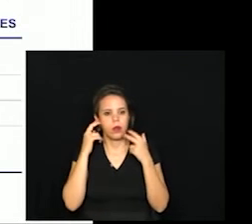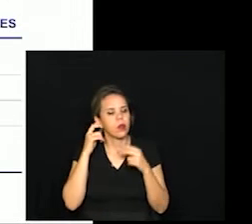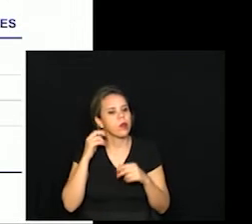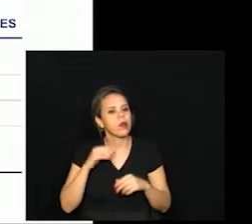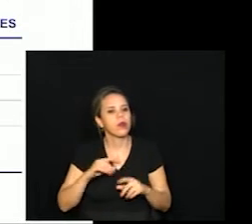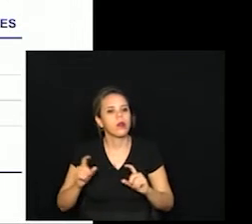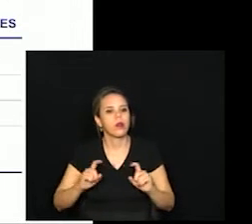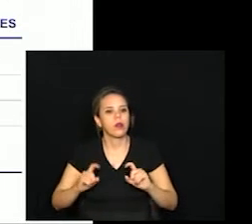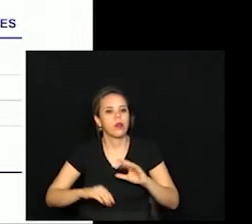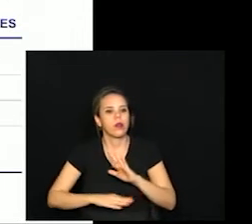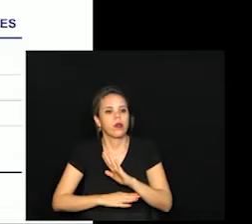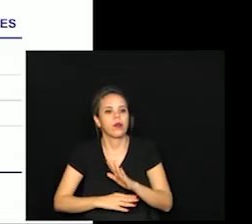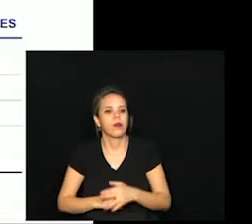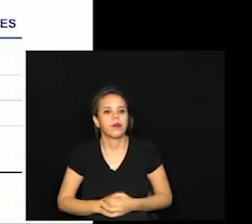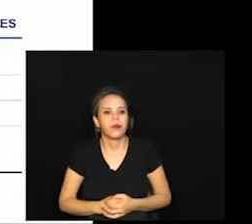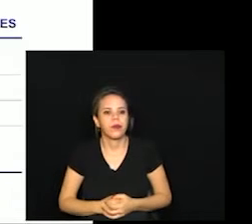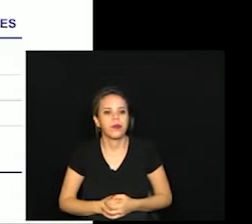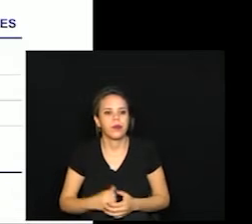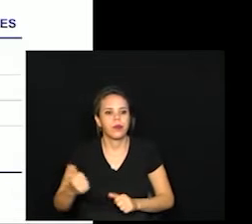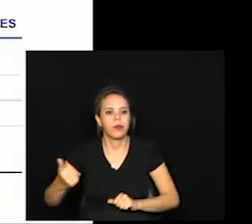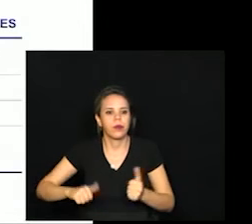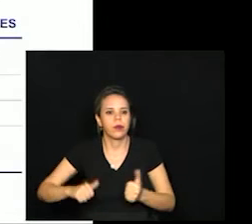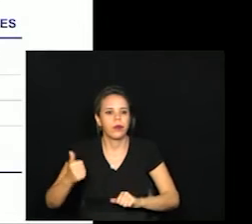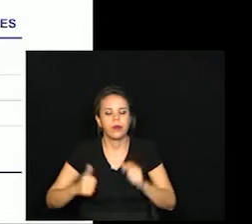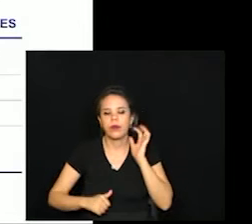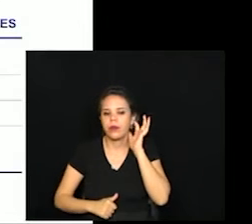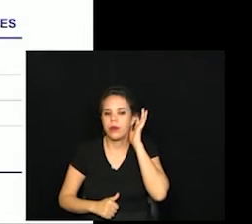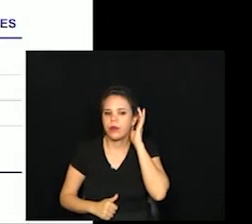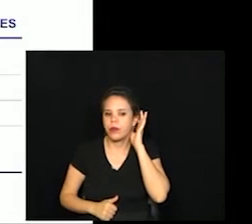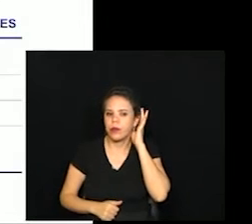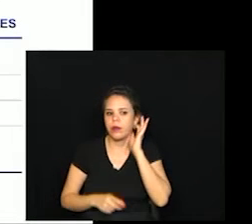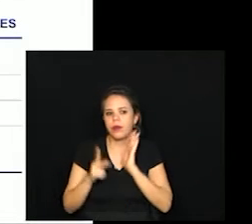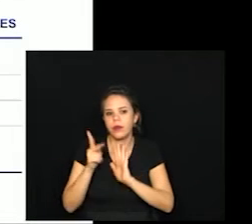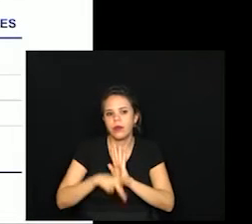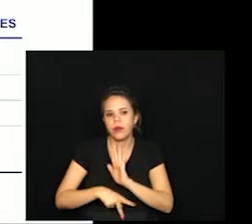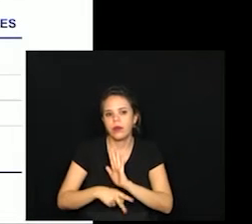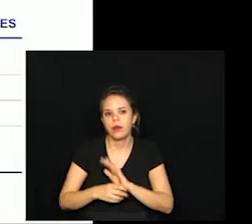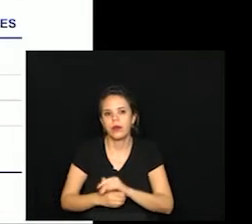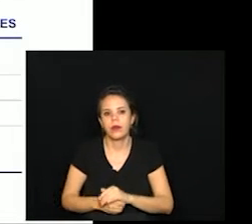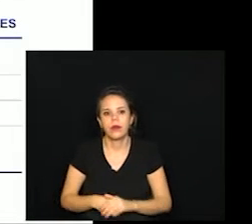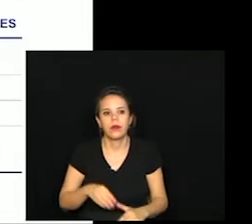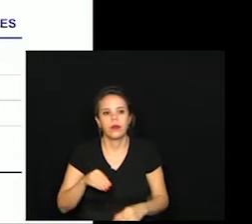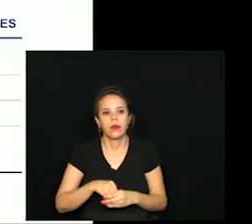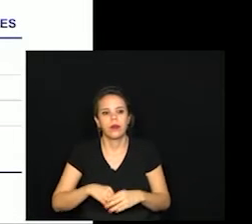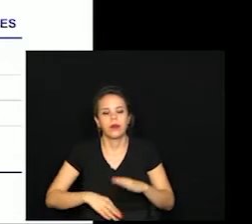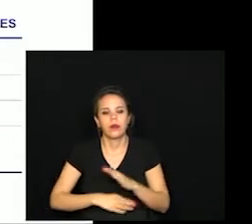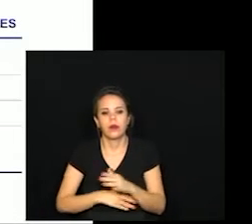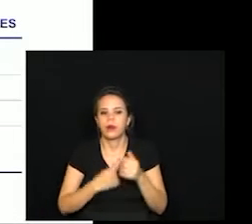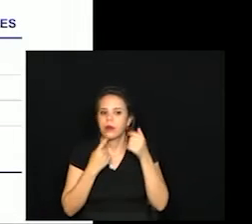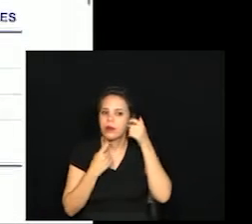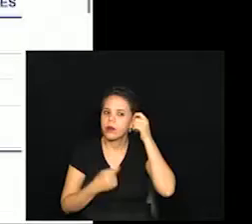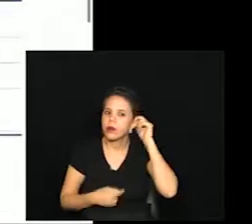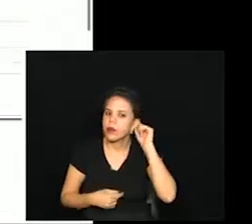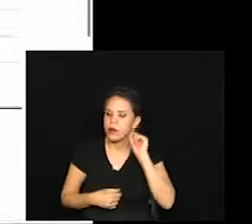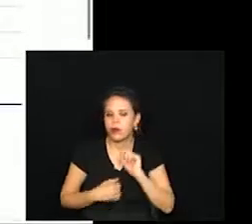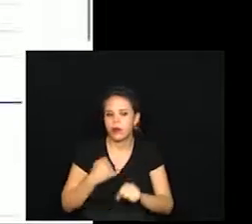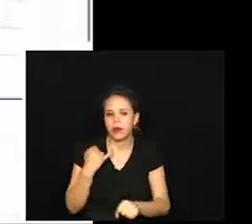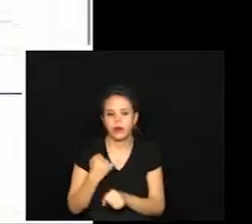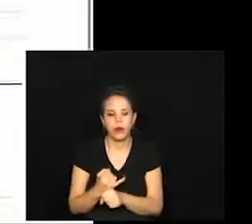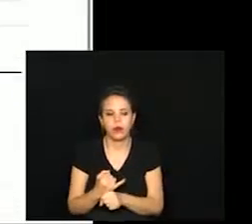sessões legislativas, tramitação de projetos e outras atividades internas da Câmara Municipal. No